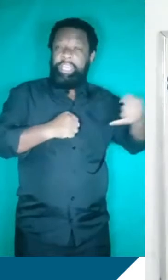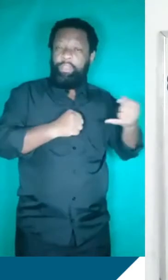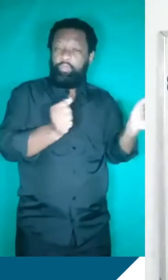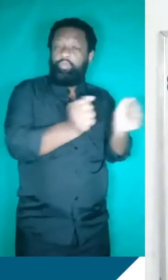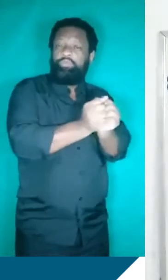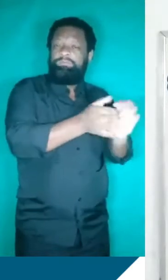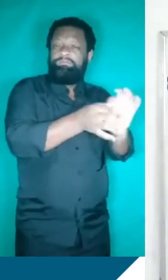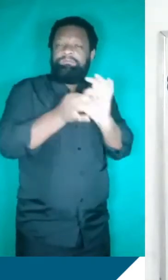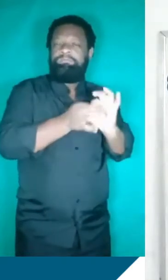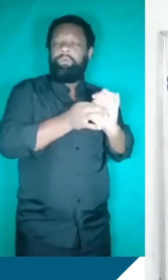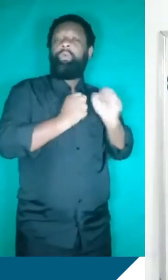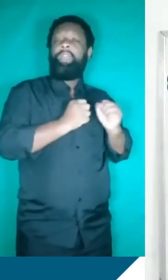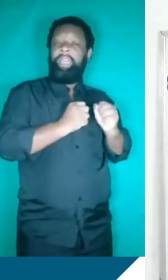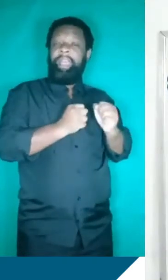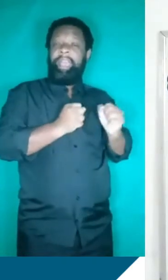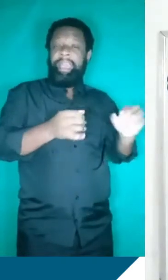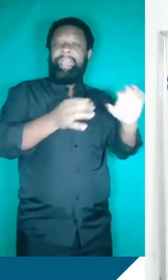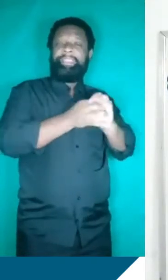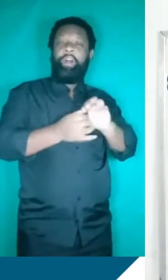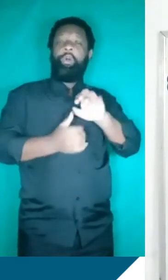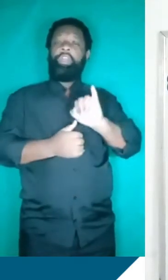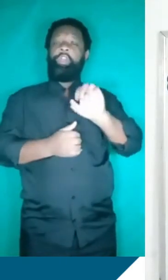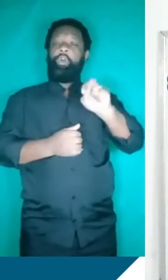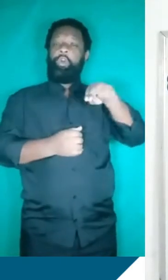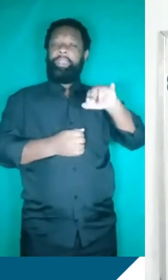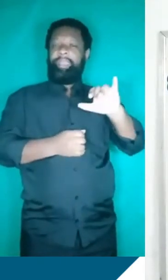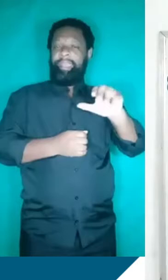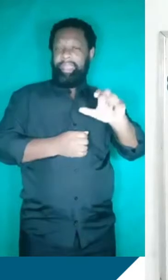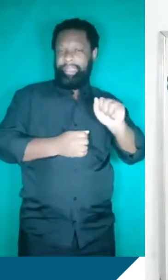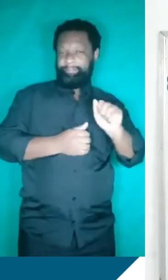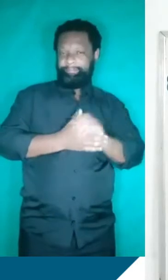íons unidos é a ligação iônica.